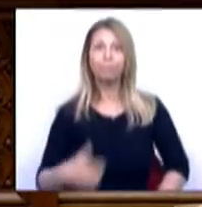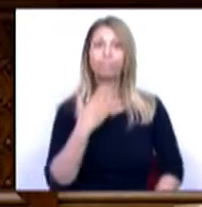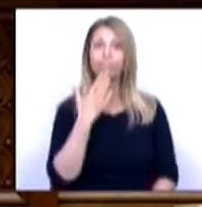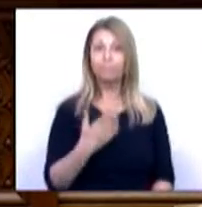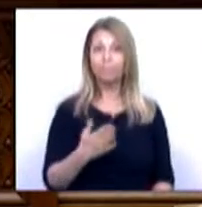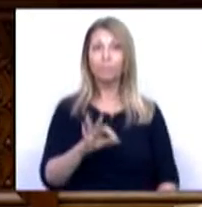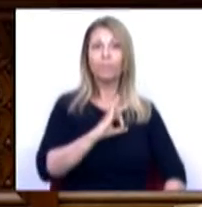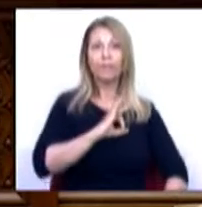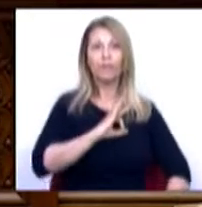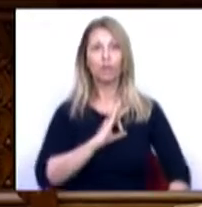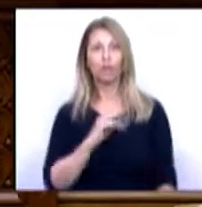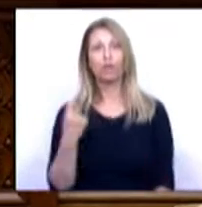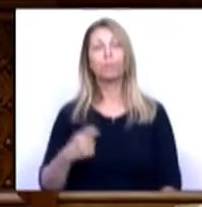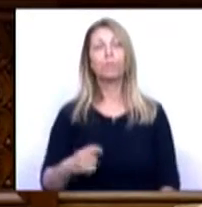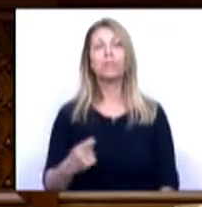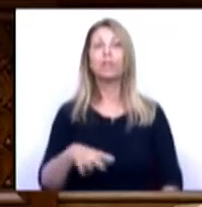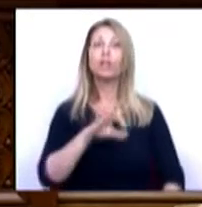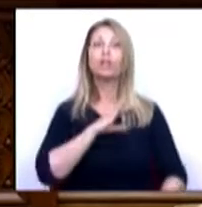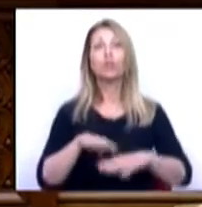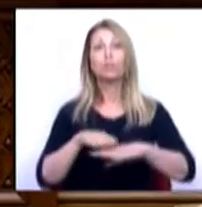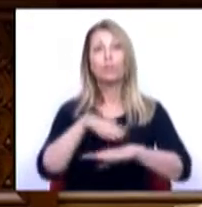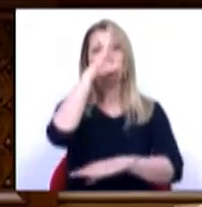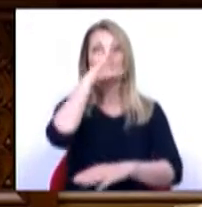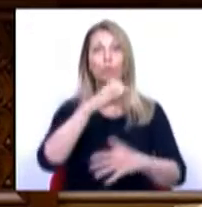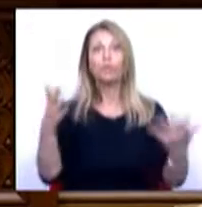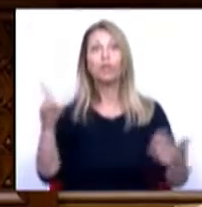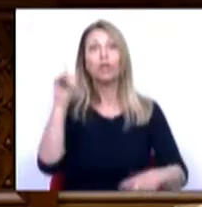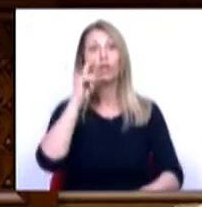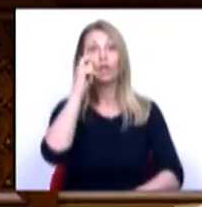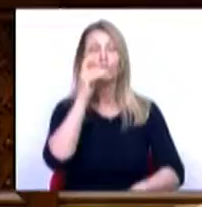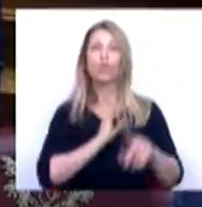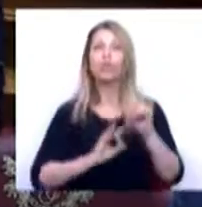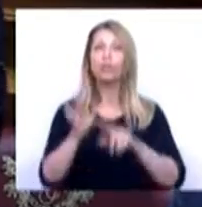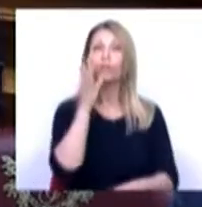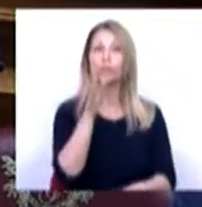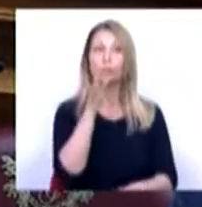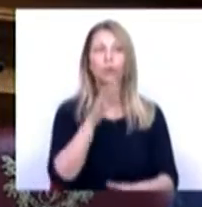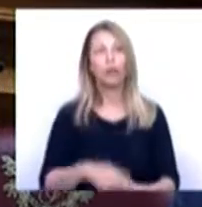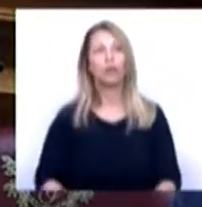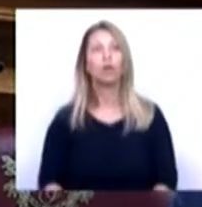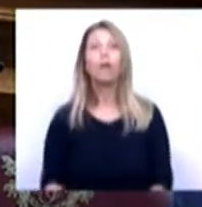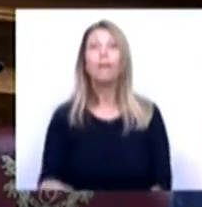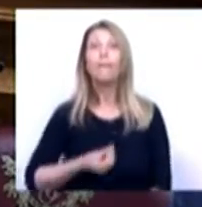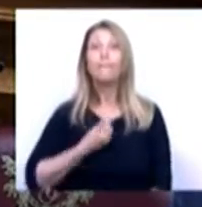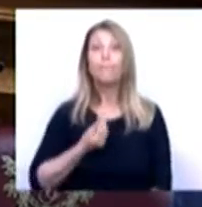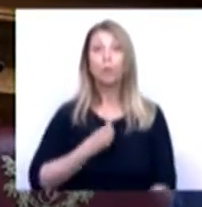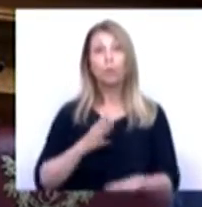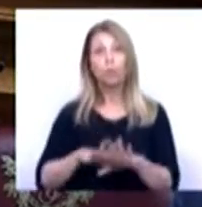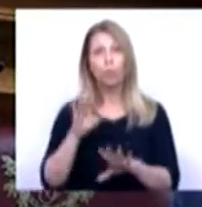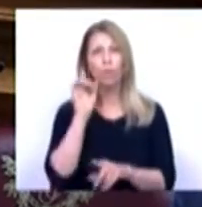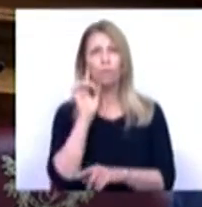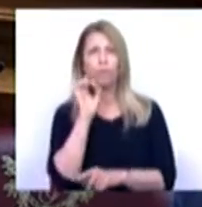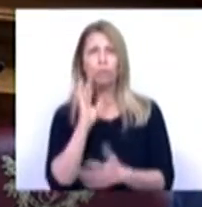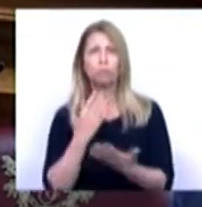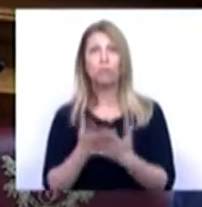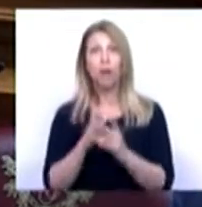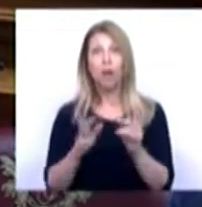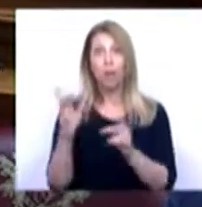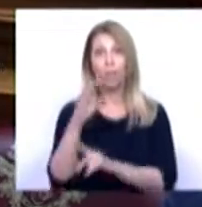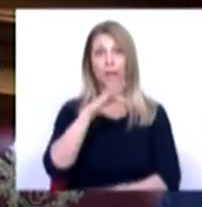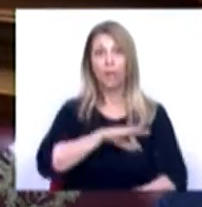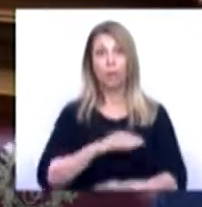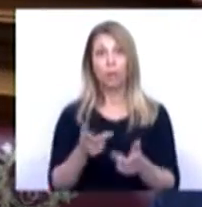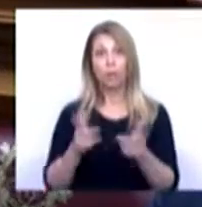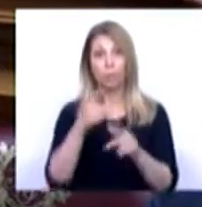Muito obrigado, Sr. Presidente, Srs. Membros do Governo, Sras. E Srs. Deputados. A preocupação com a valorização e com o aumento do